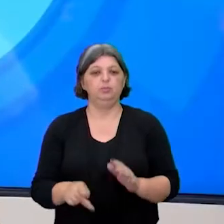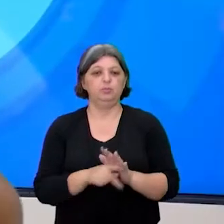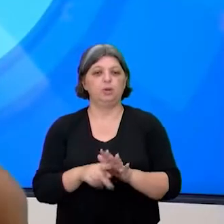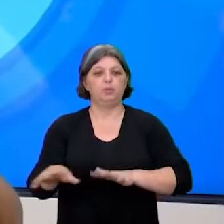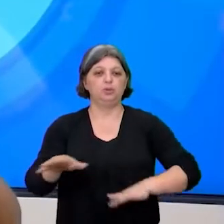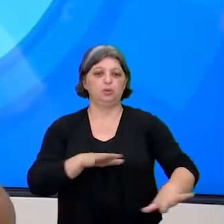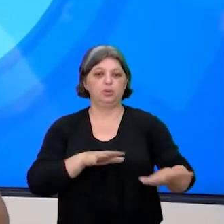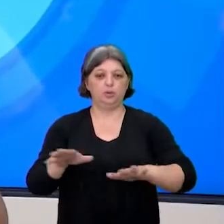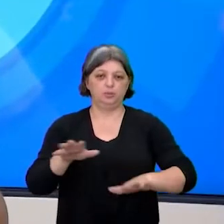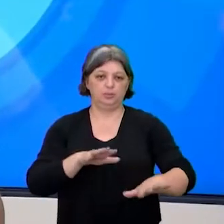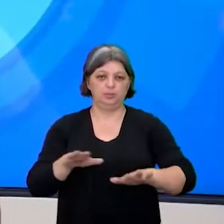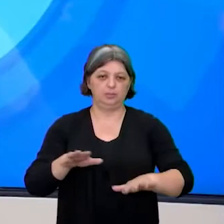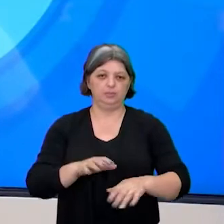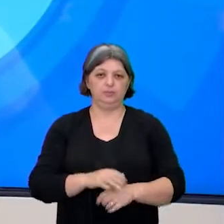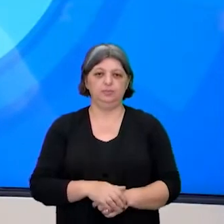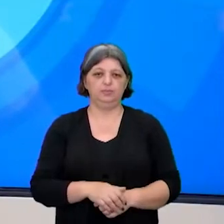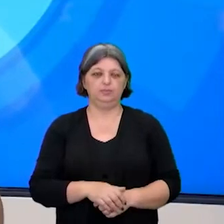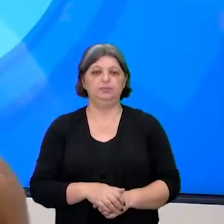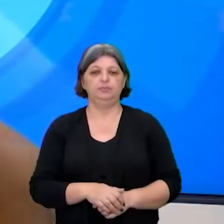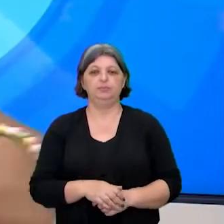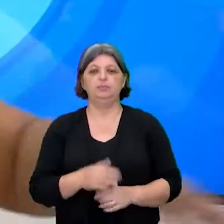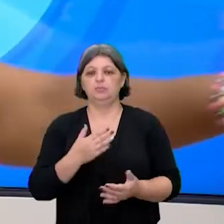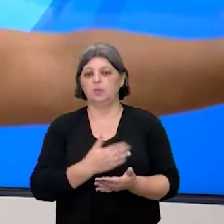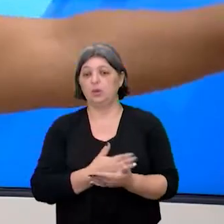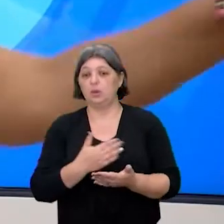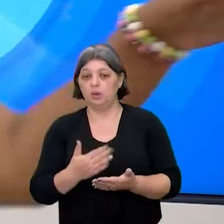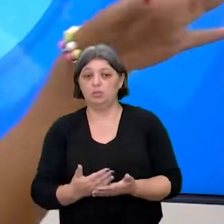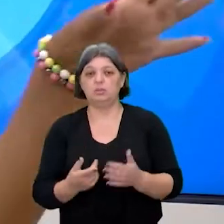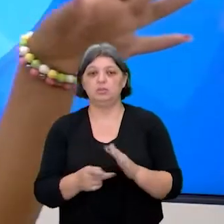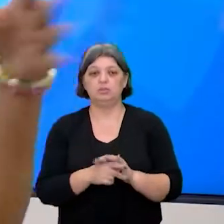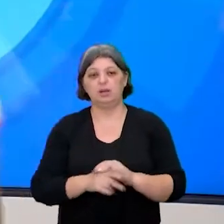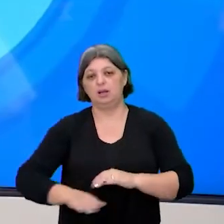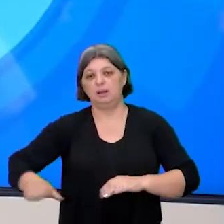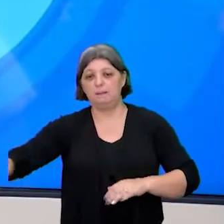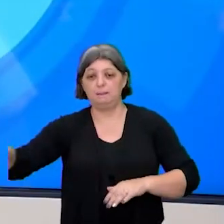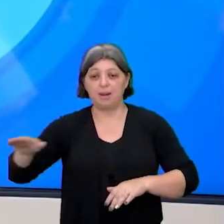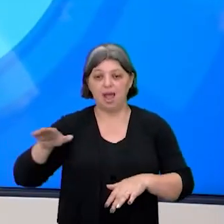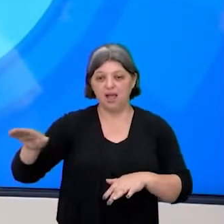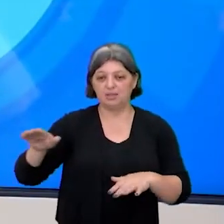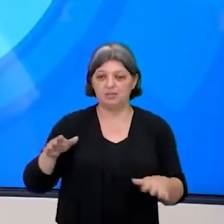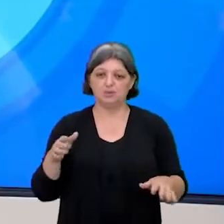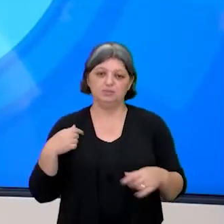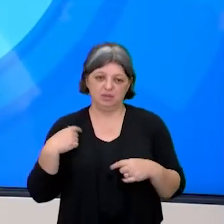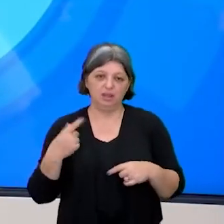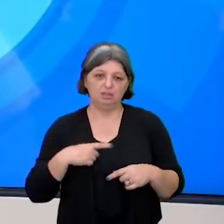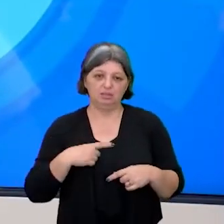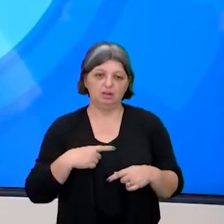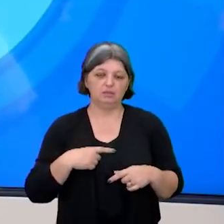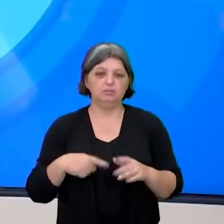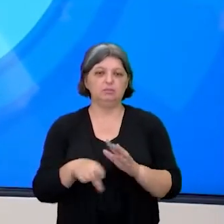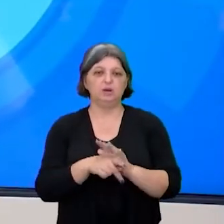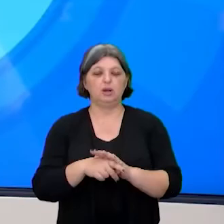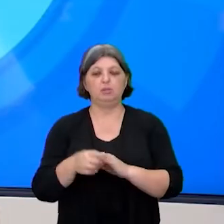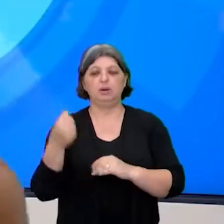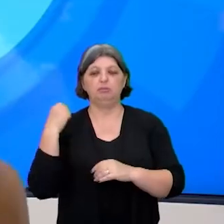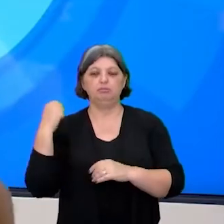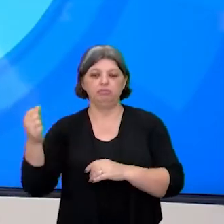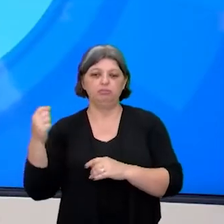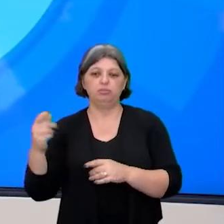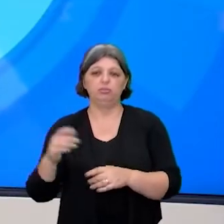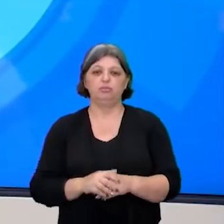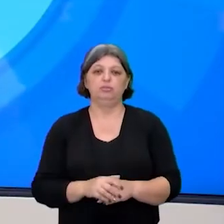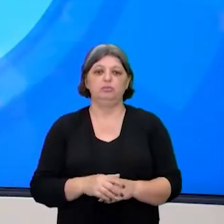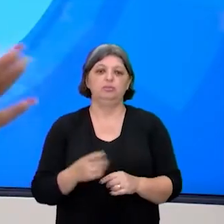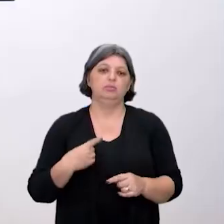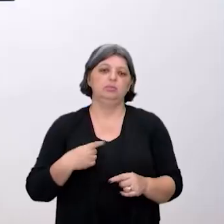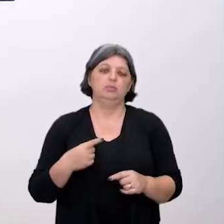até onde meu corpo, vamos pensar assim, eu esticando meus braços, eu consigo ter extensão. E esse movimento